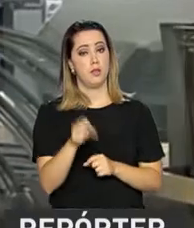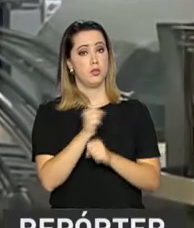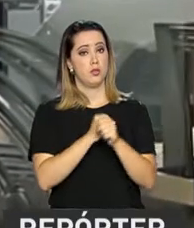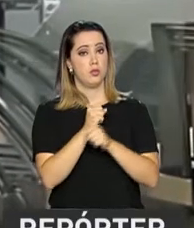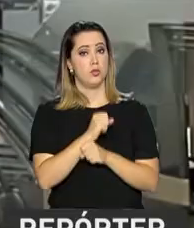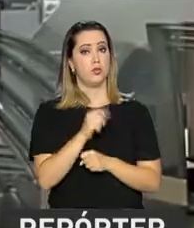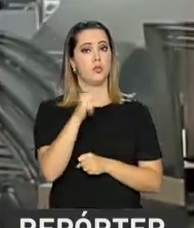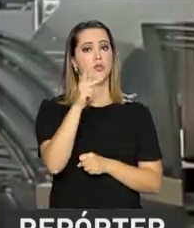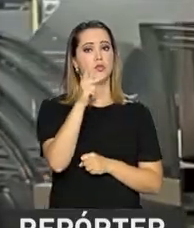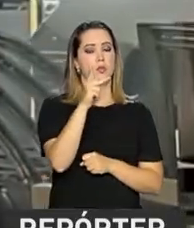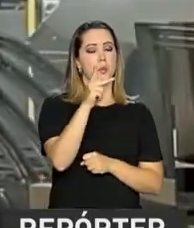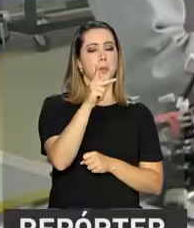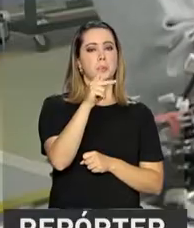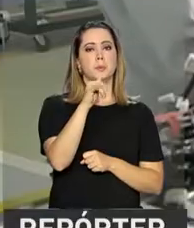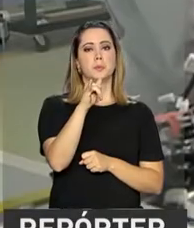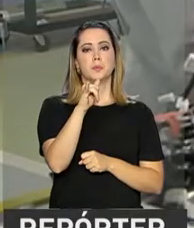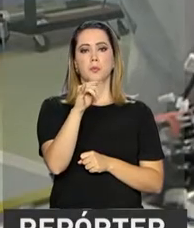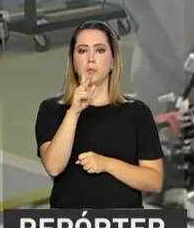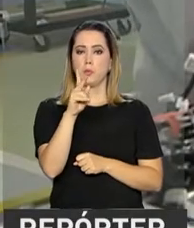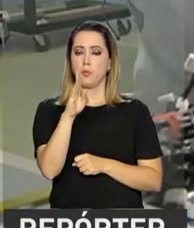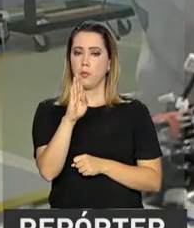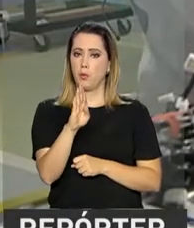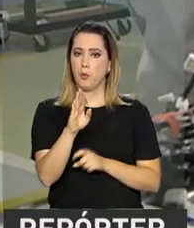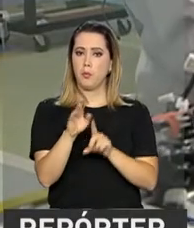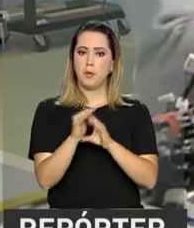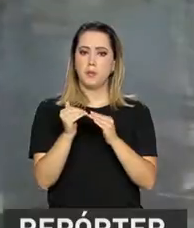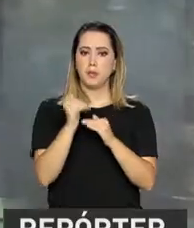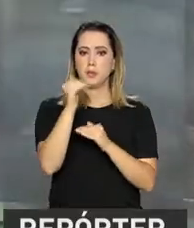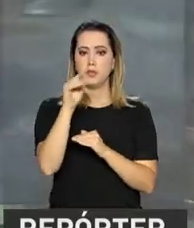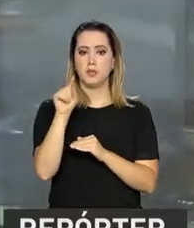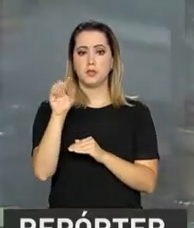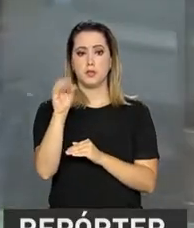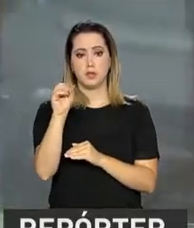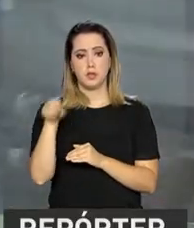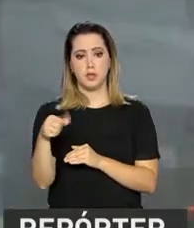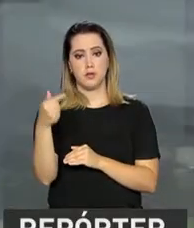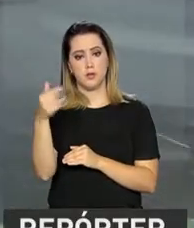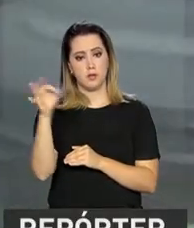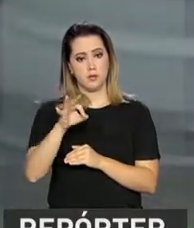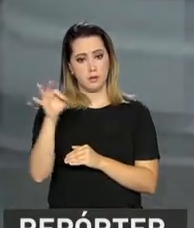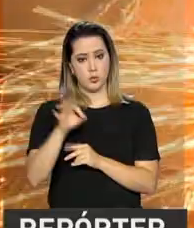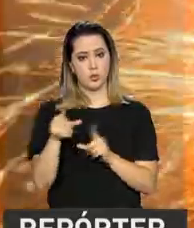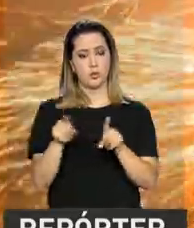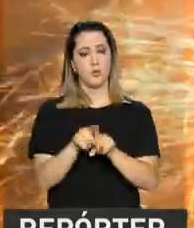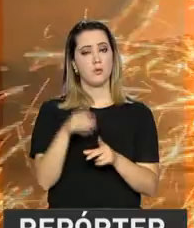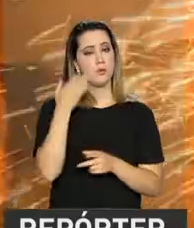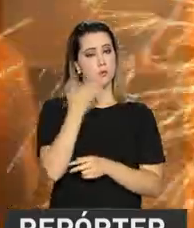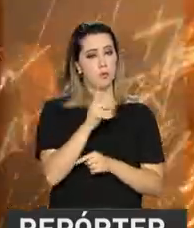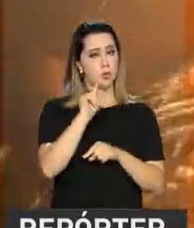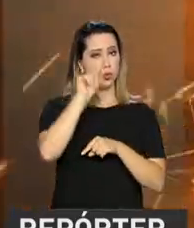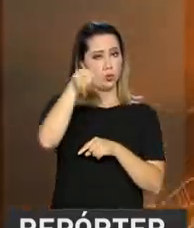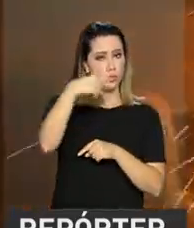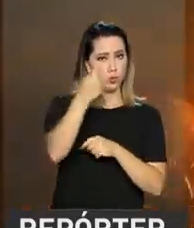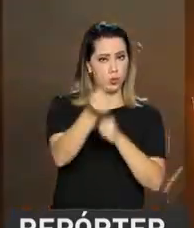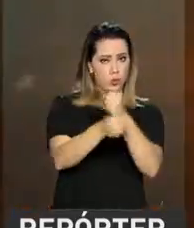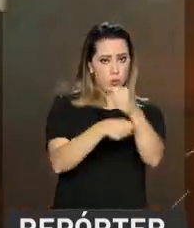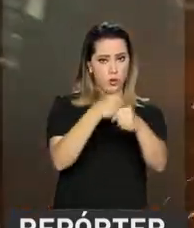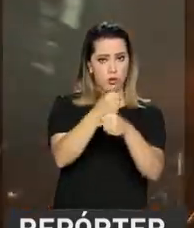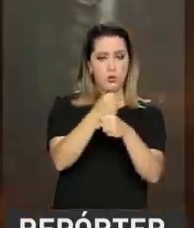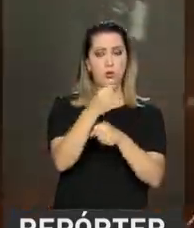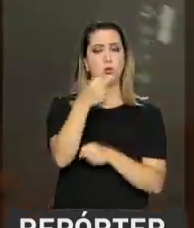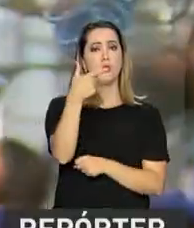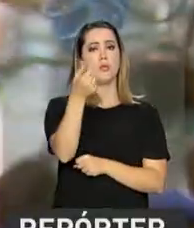bruto pib é de 0,7 por cento e de 2,6 por cento para 2018 para